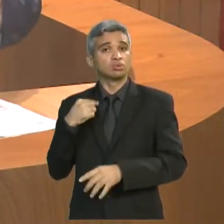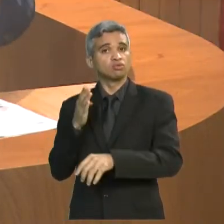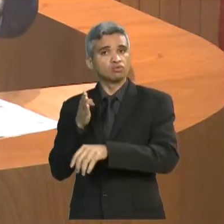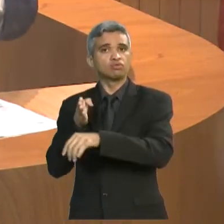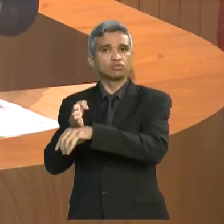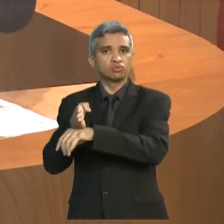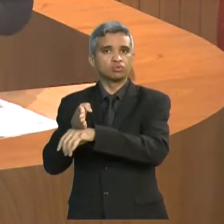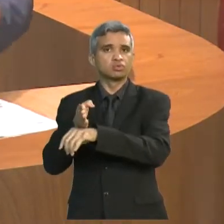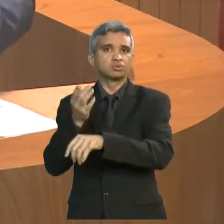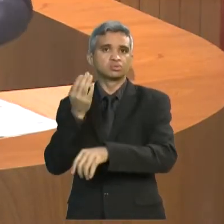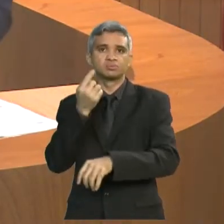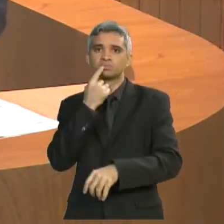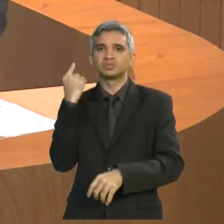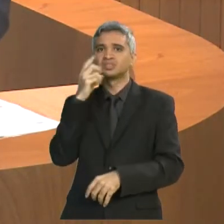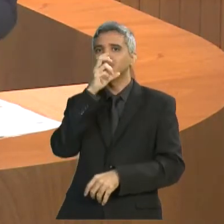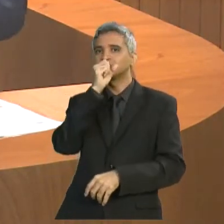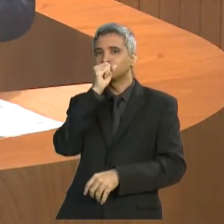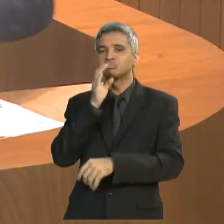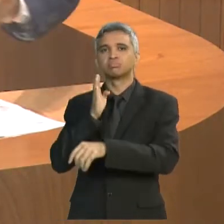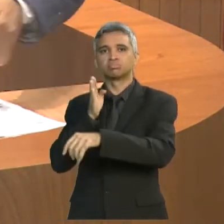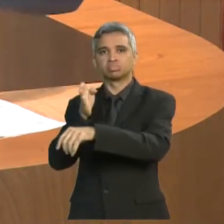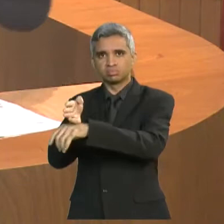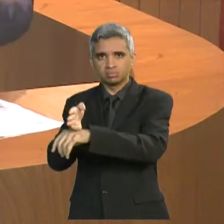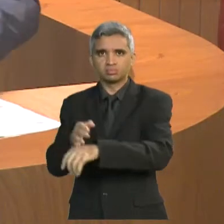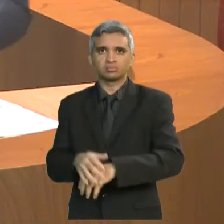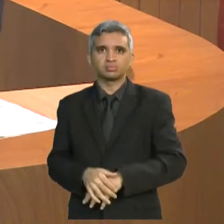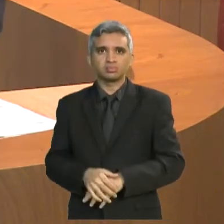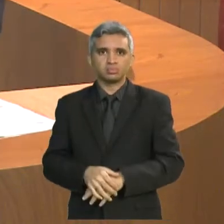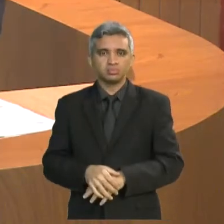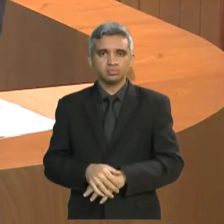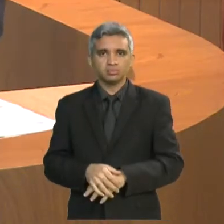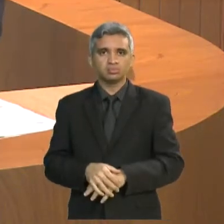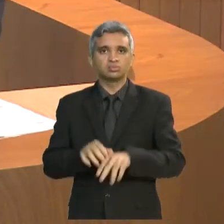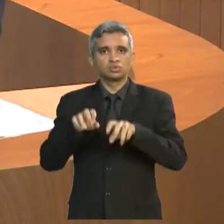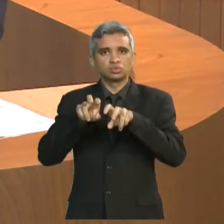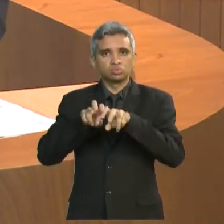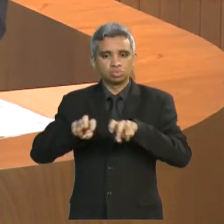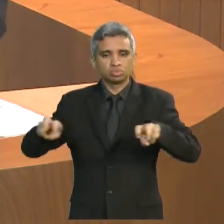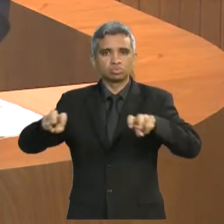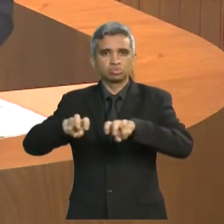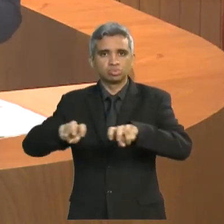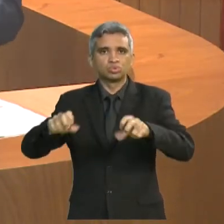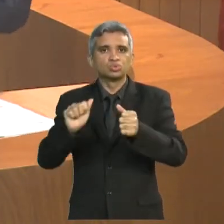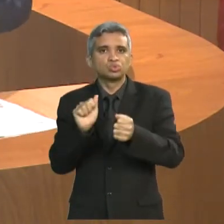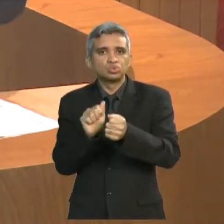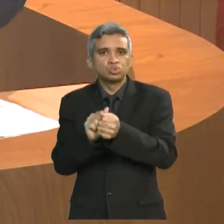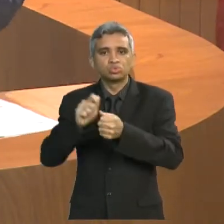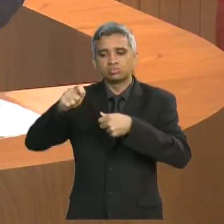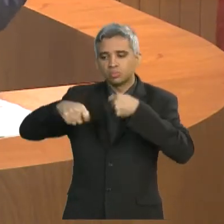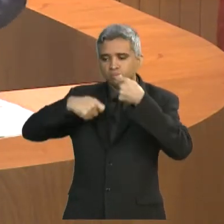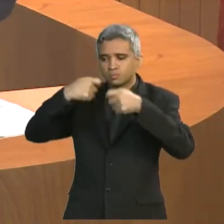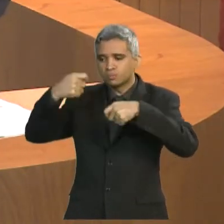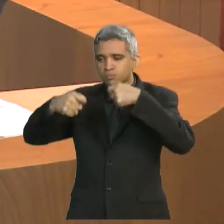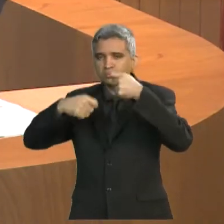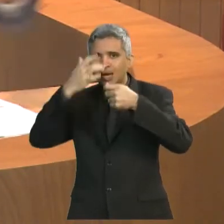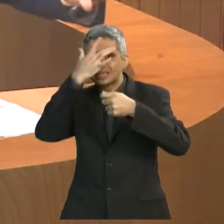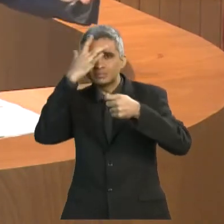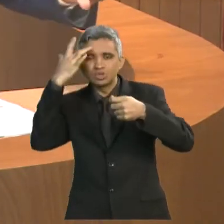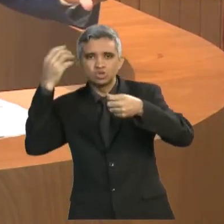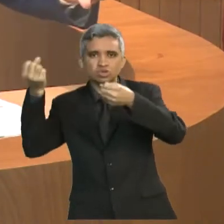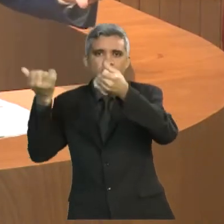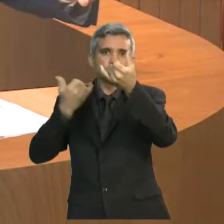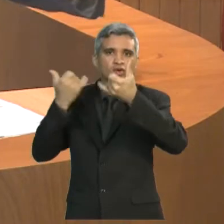participando de uma posto corretivo descobri mais leve qualidades continuam se matando o atualização de quem